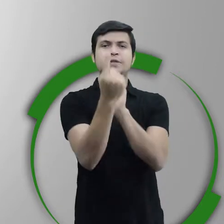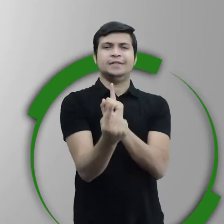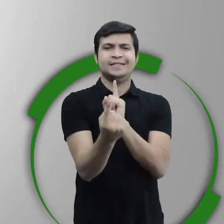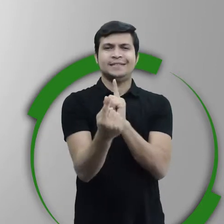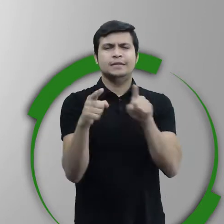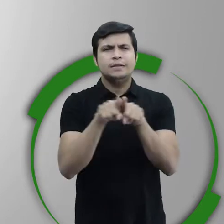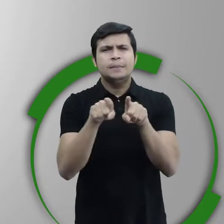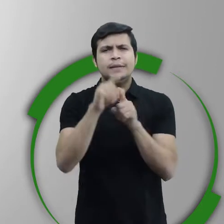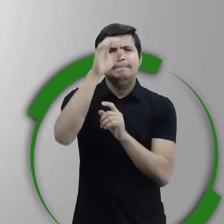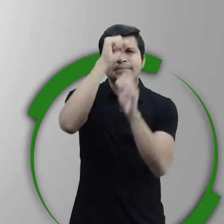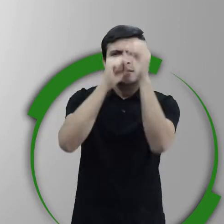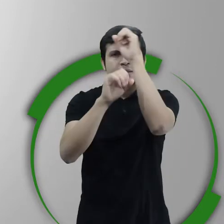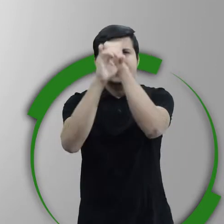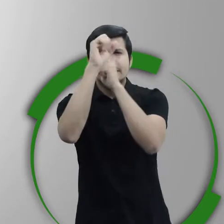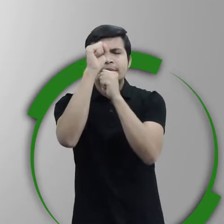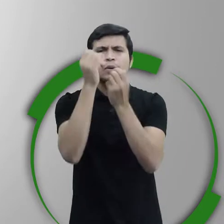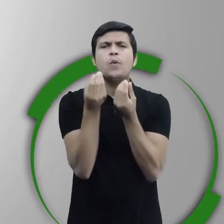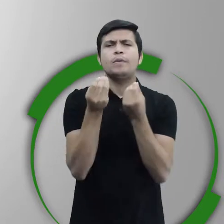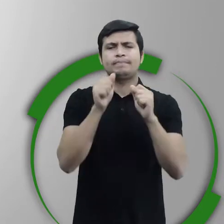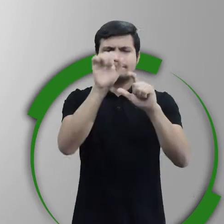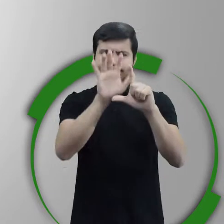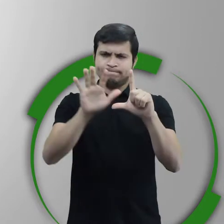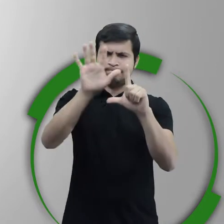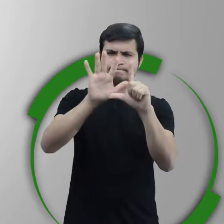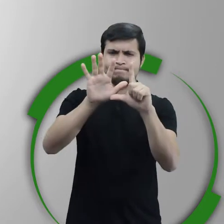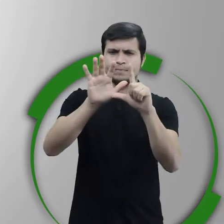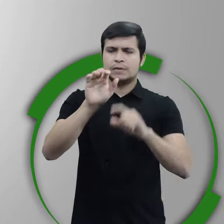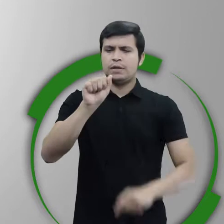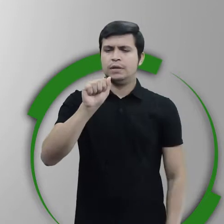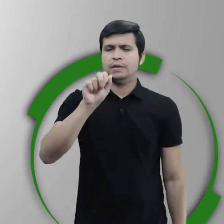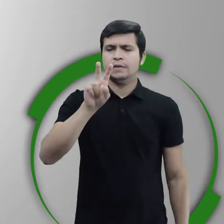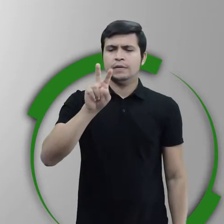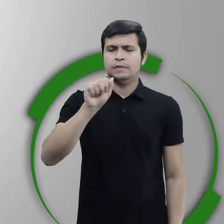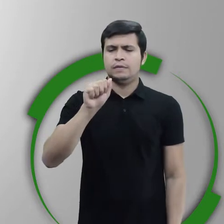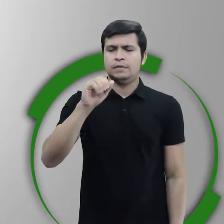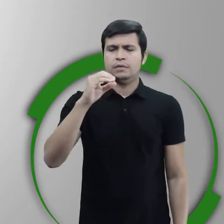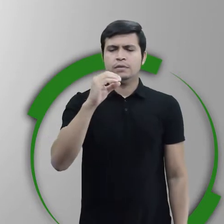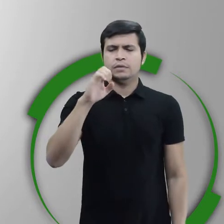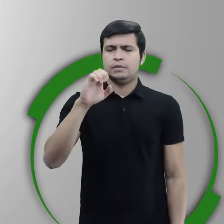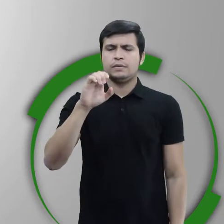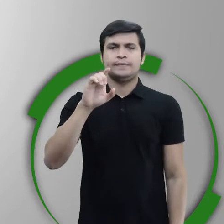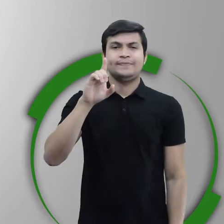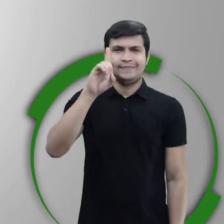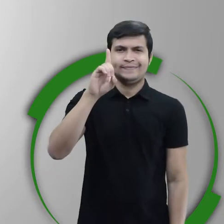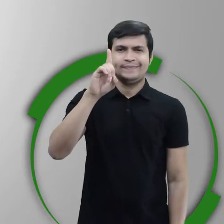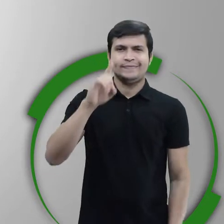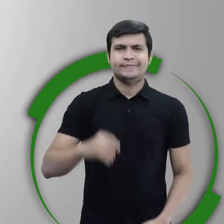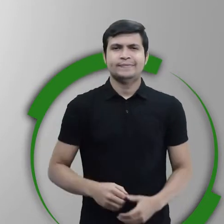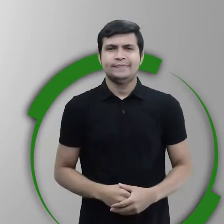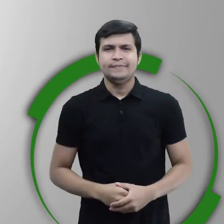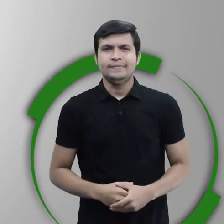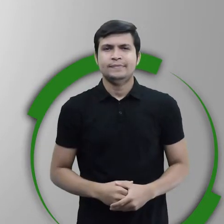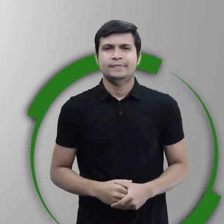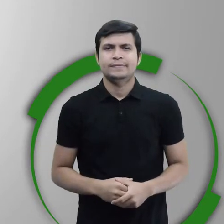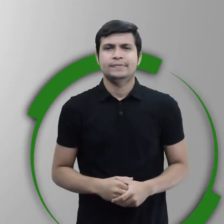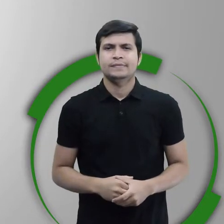e faremos um breve estudo sobre o ambiente virtual de aprendizagem da Coordenadoria de Formação Docente e Educação à